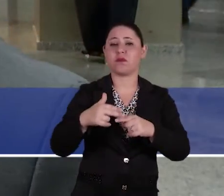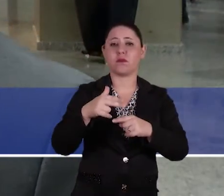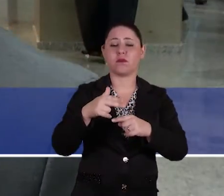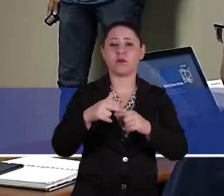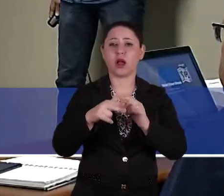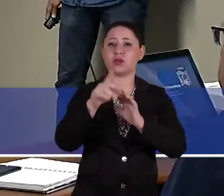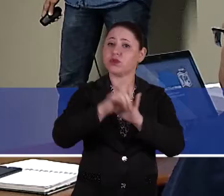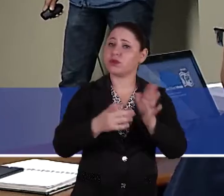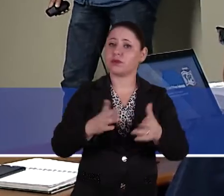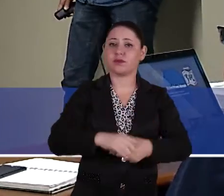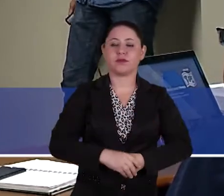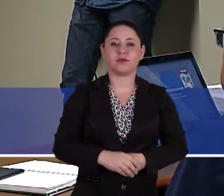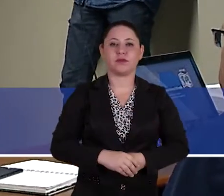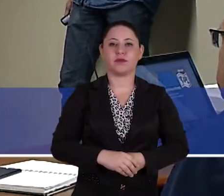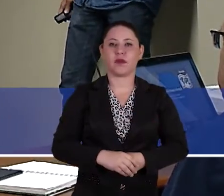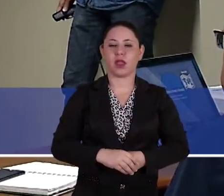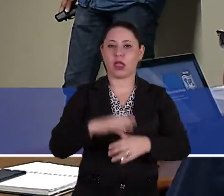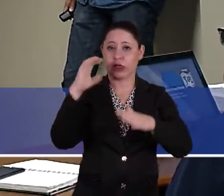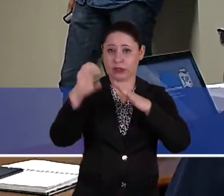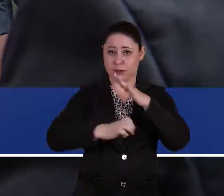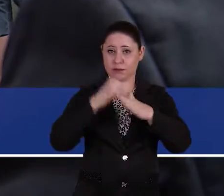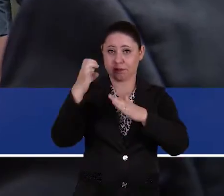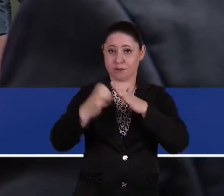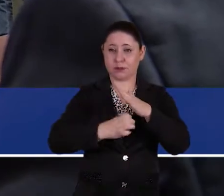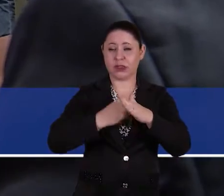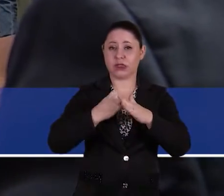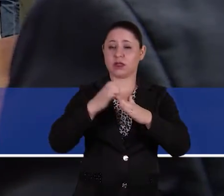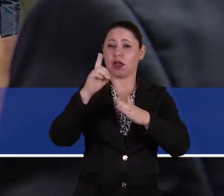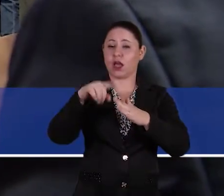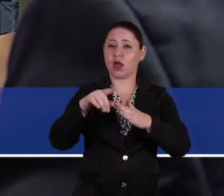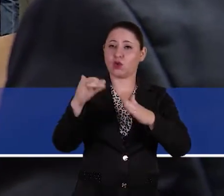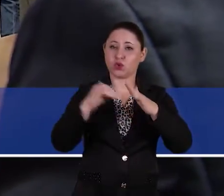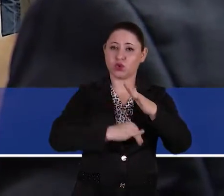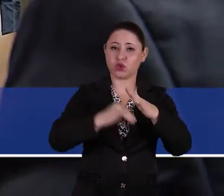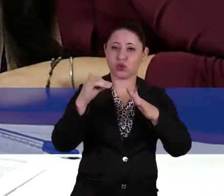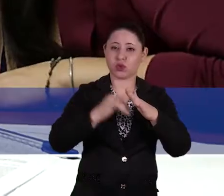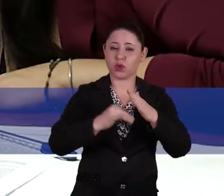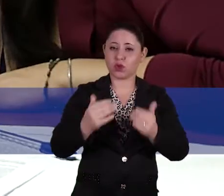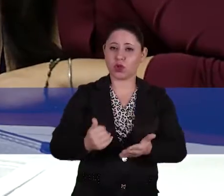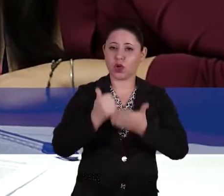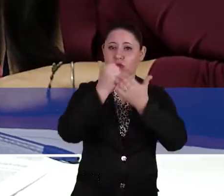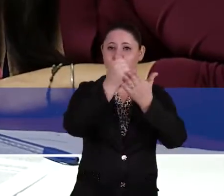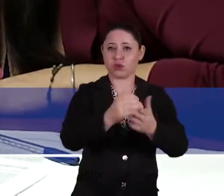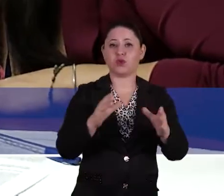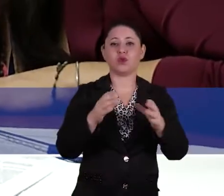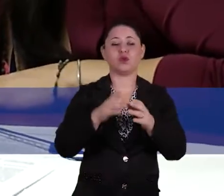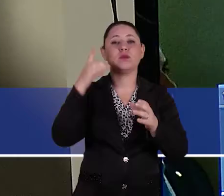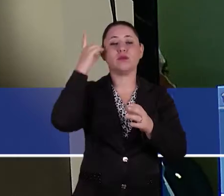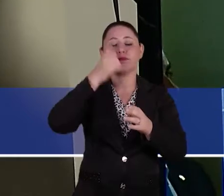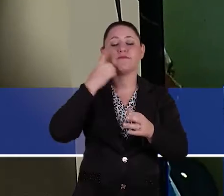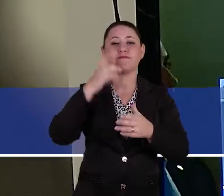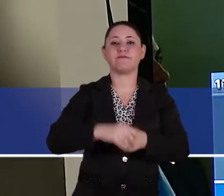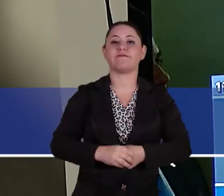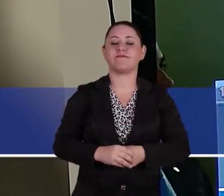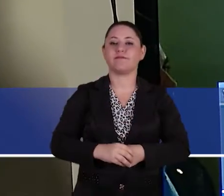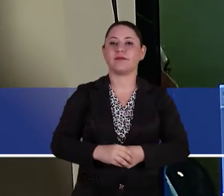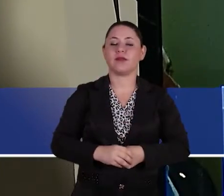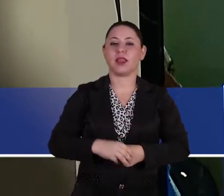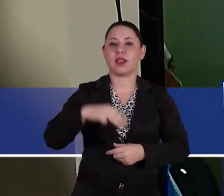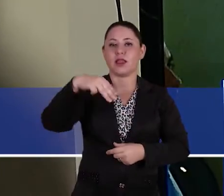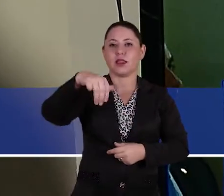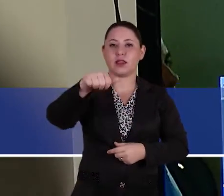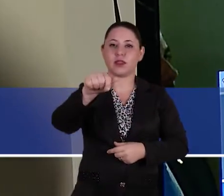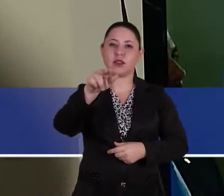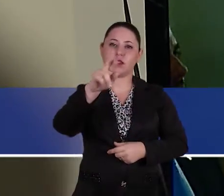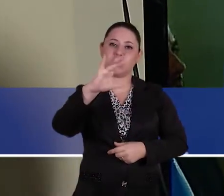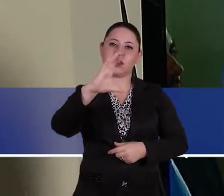energia. A Empresa Municipal de Habitação Campograndense foi uma das instituições que contribuiu com a frente durante o ano. Márcio Sakai,